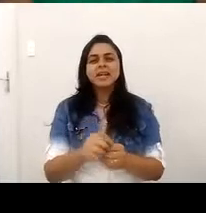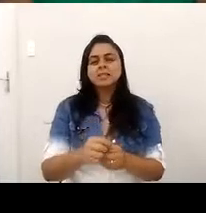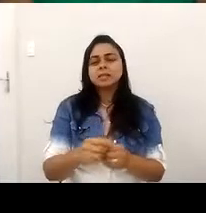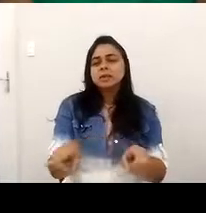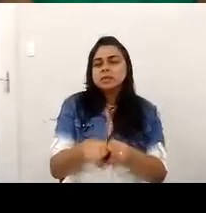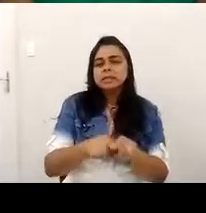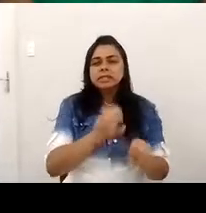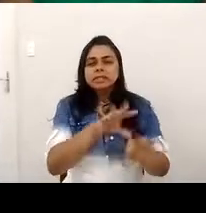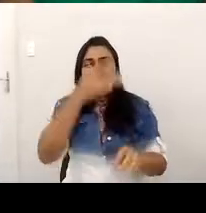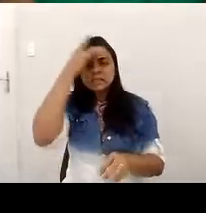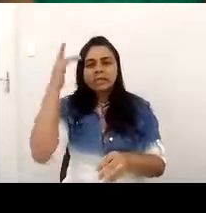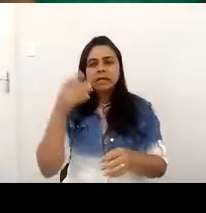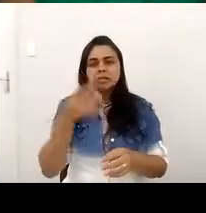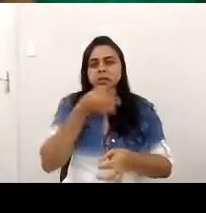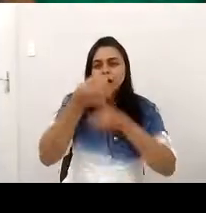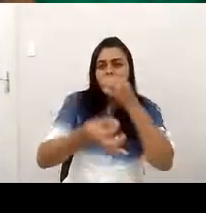bom.